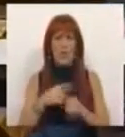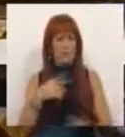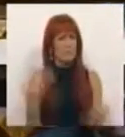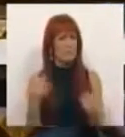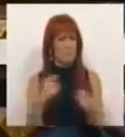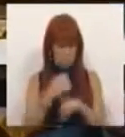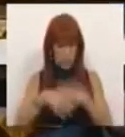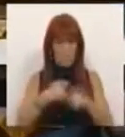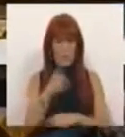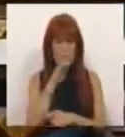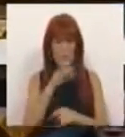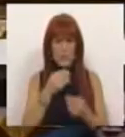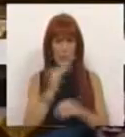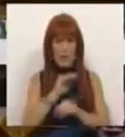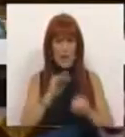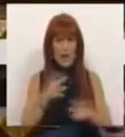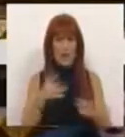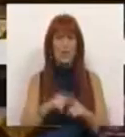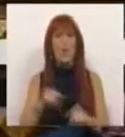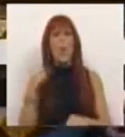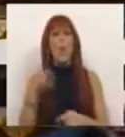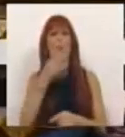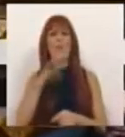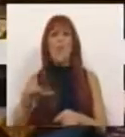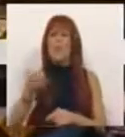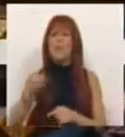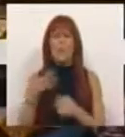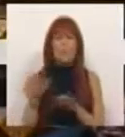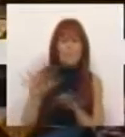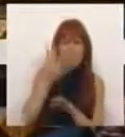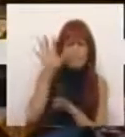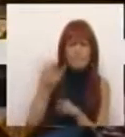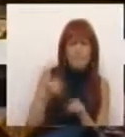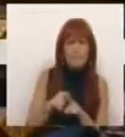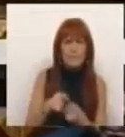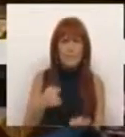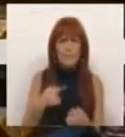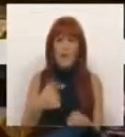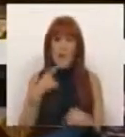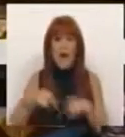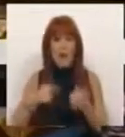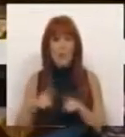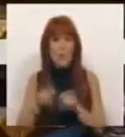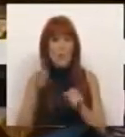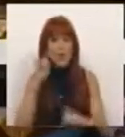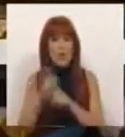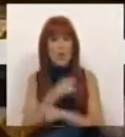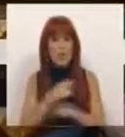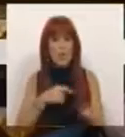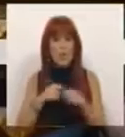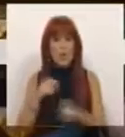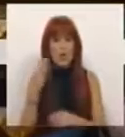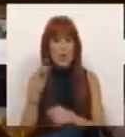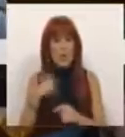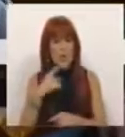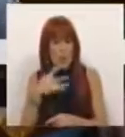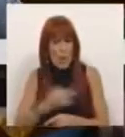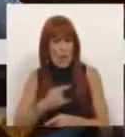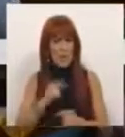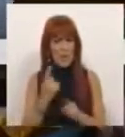efetiva eficácia de supervisão bancária, sem falarmos dessa zona oculta e interdita à própria supervisão bancária. Porque os offshores